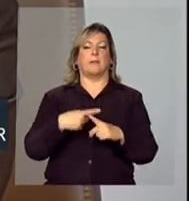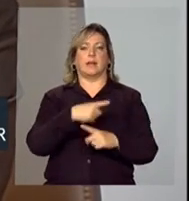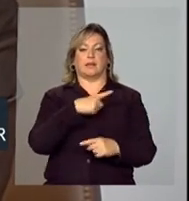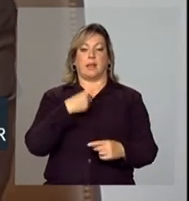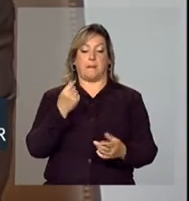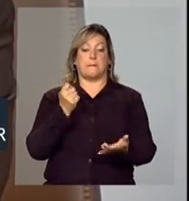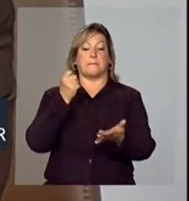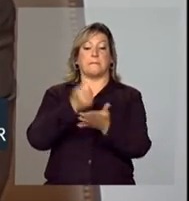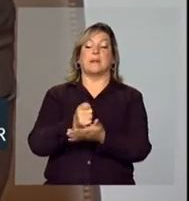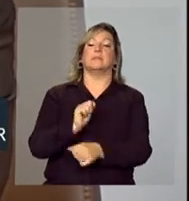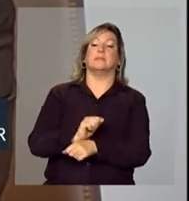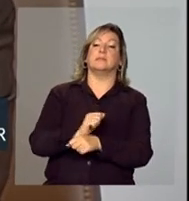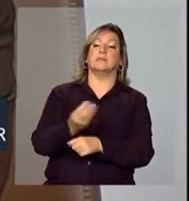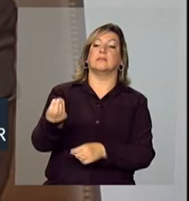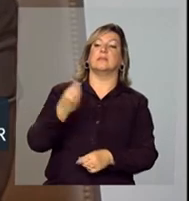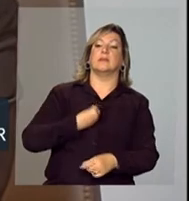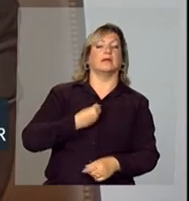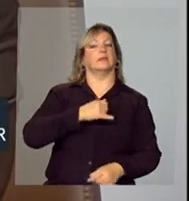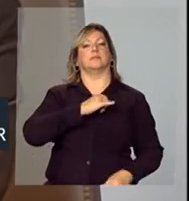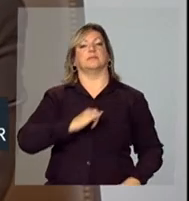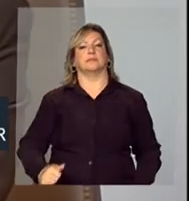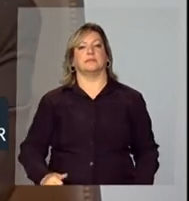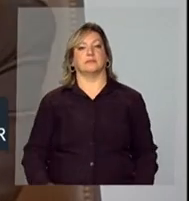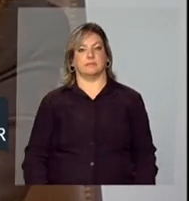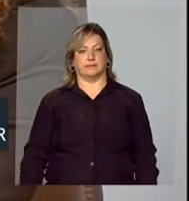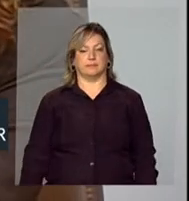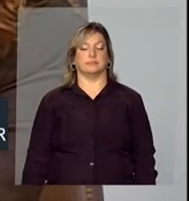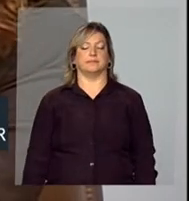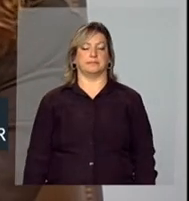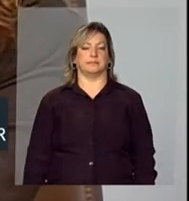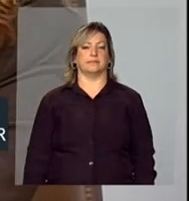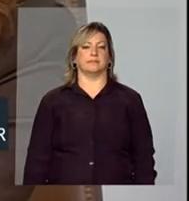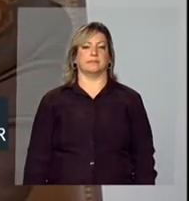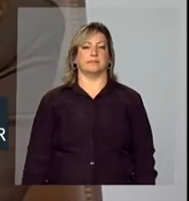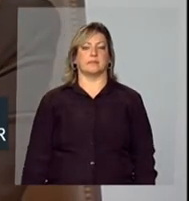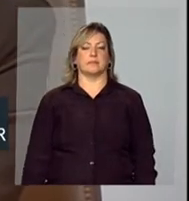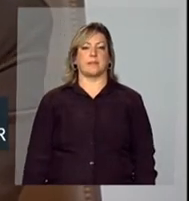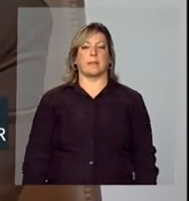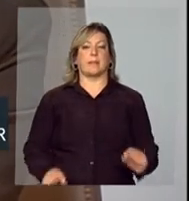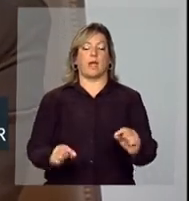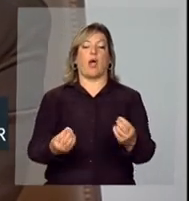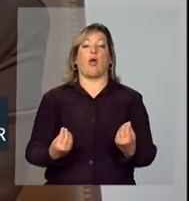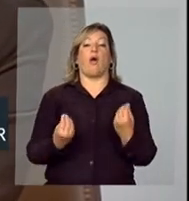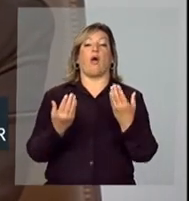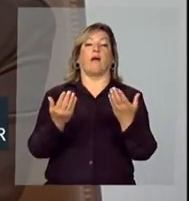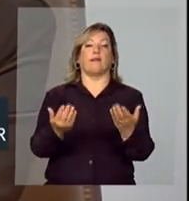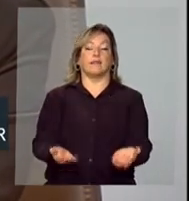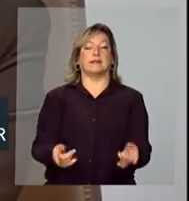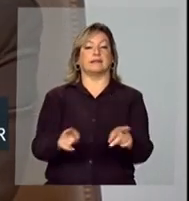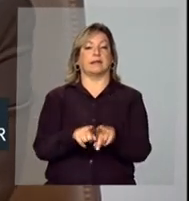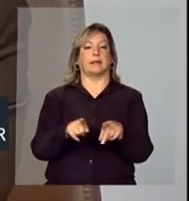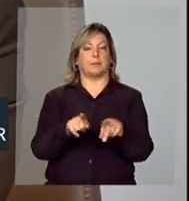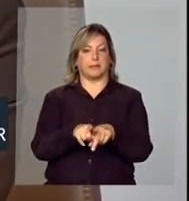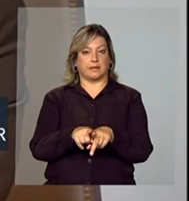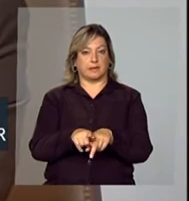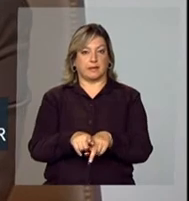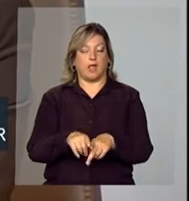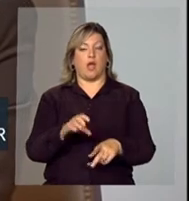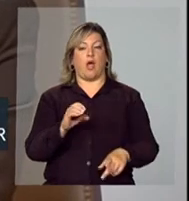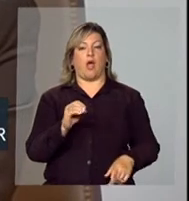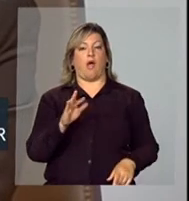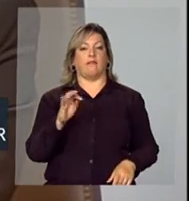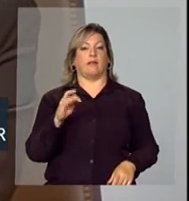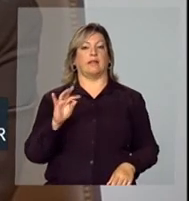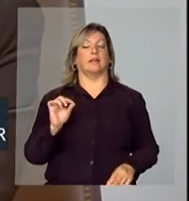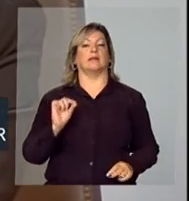tava pagando esperando x e teve x menos 2 a oferta também tem muita a ver